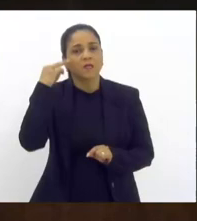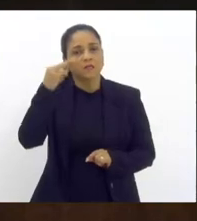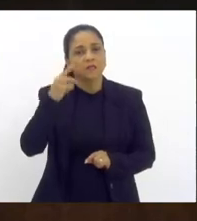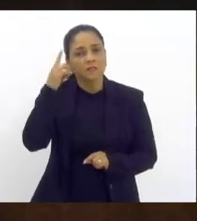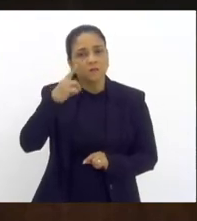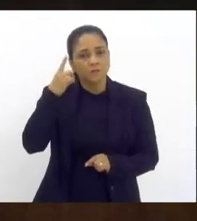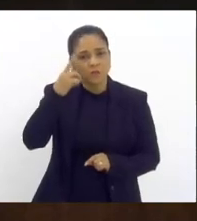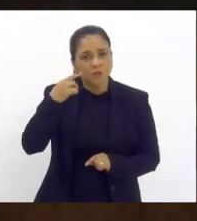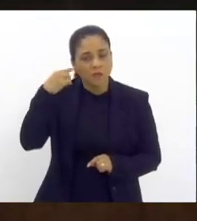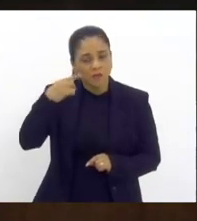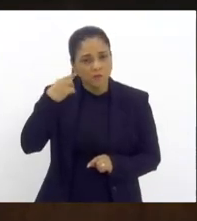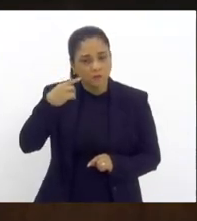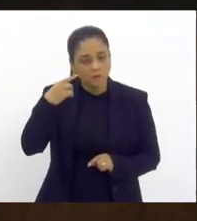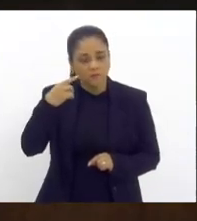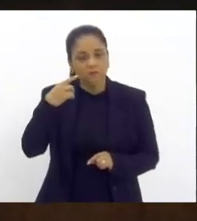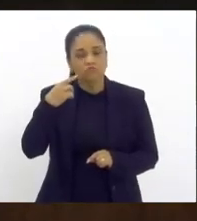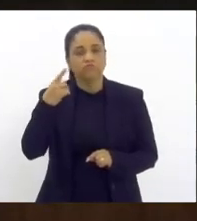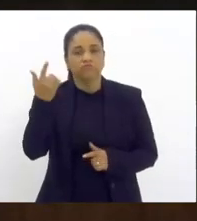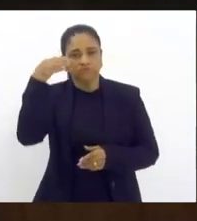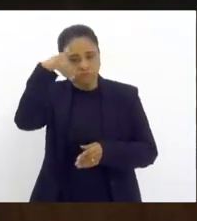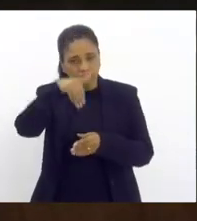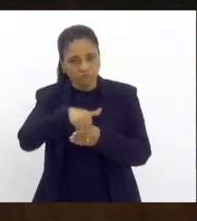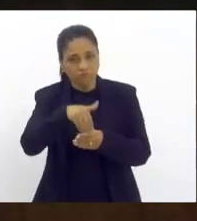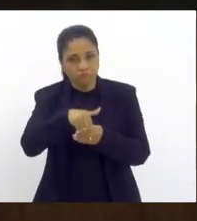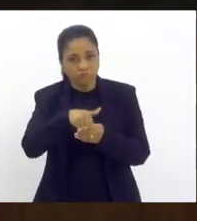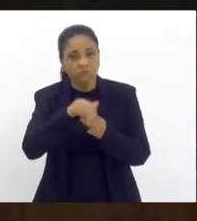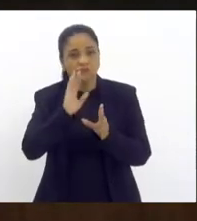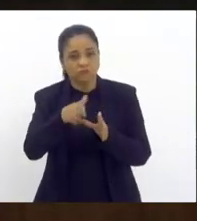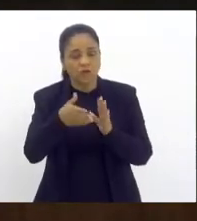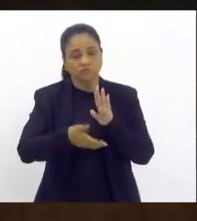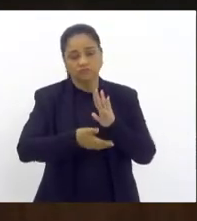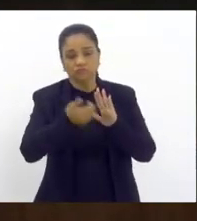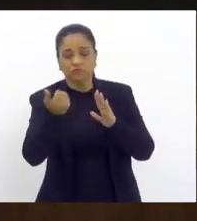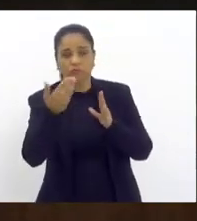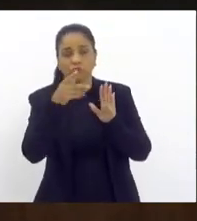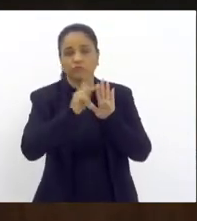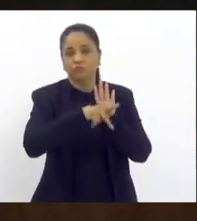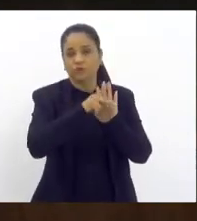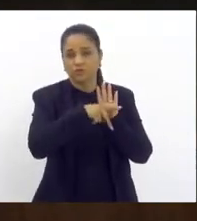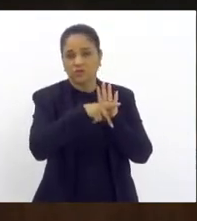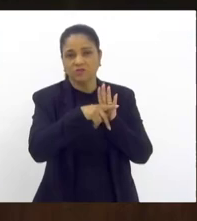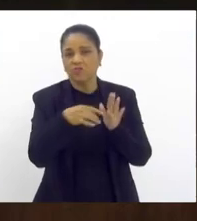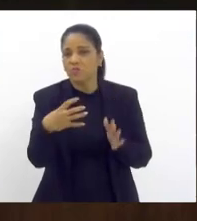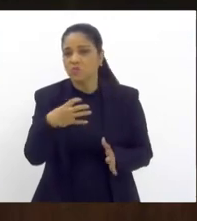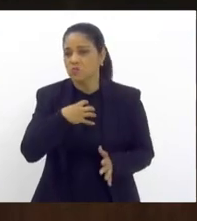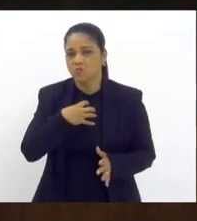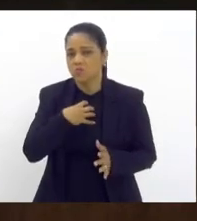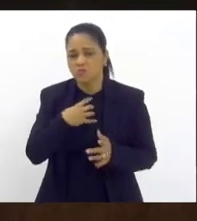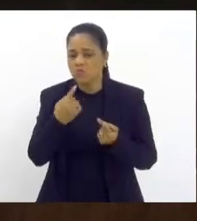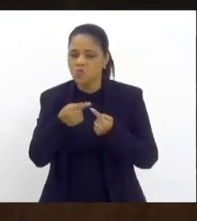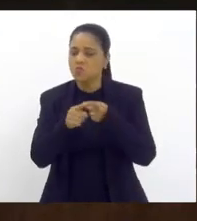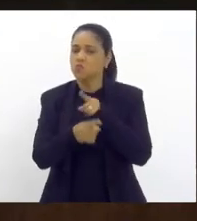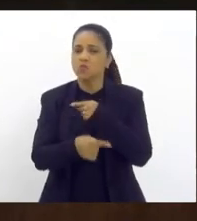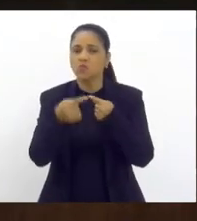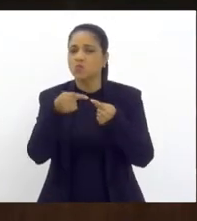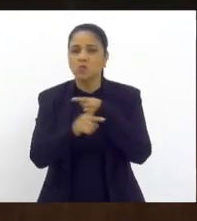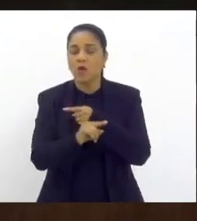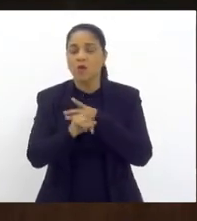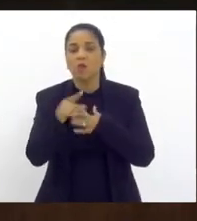os projetos dele automaticamente estão desarquivados. Não tem sentido um deputado que tem